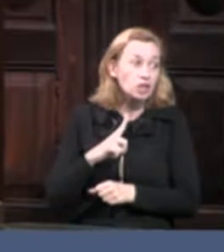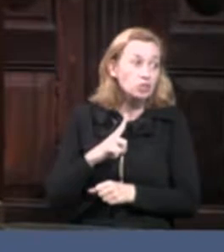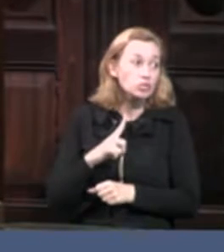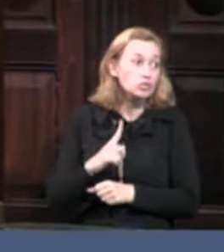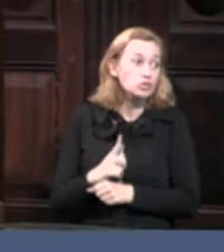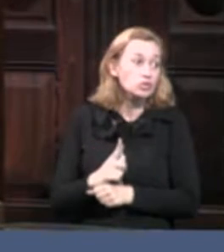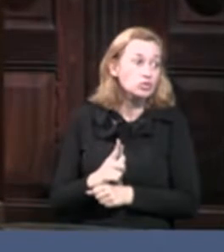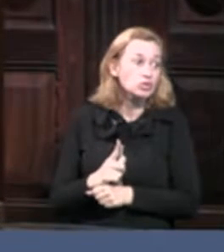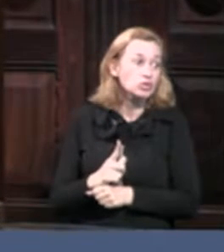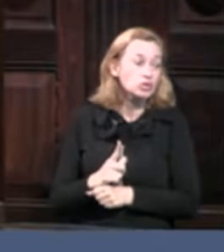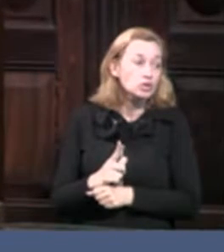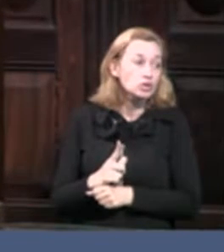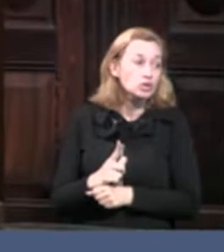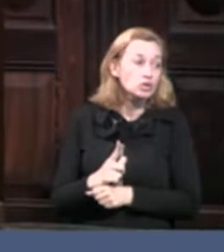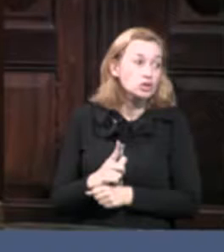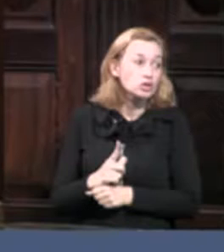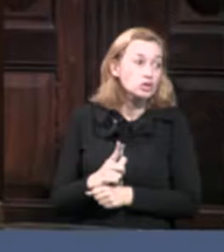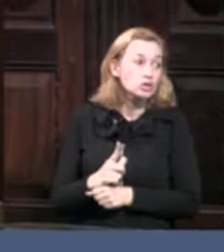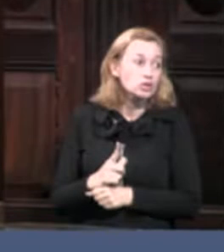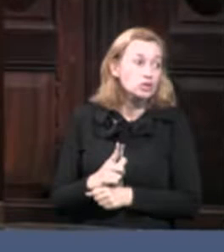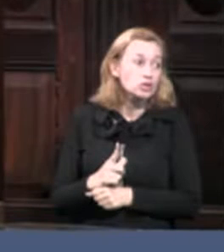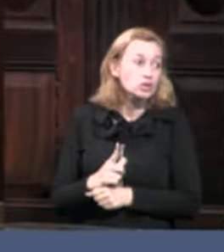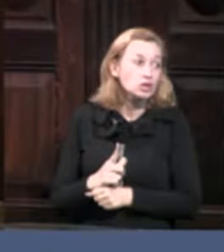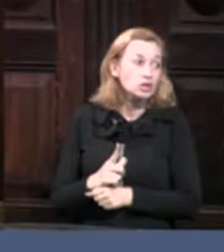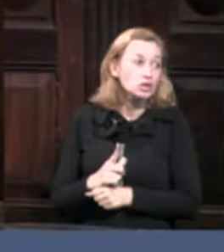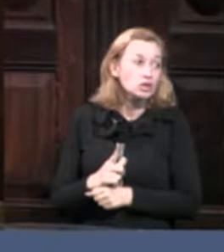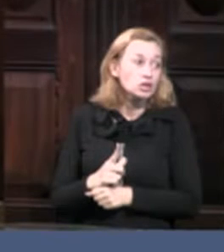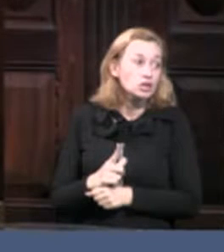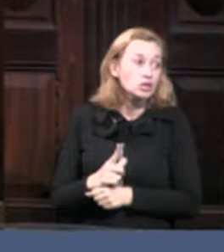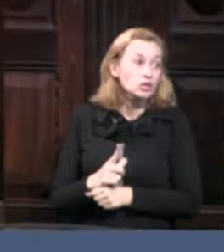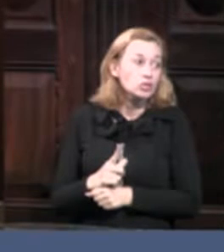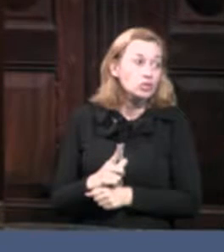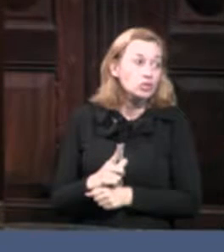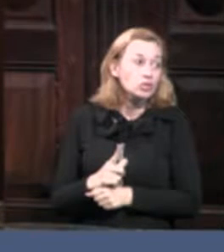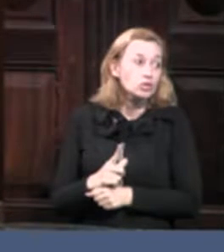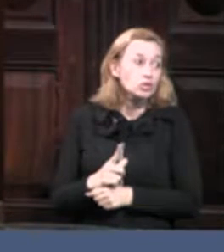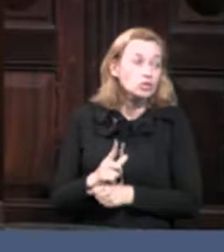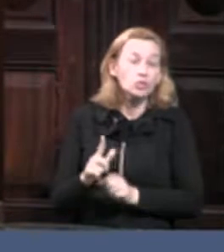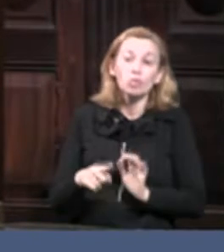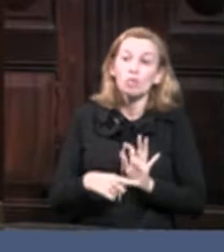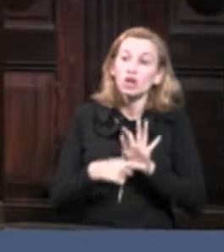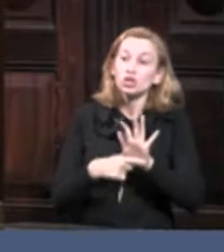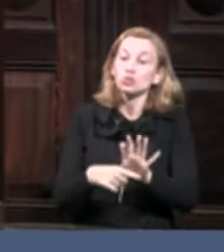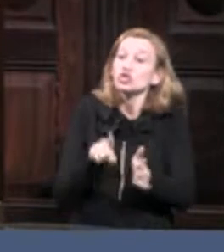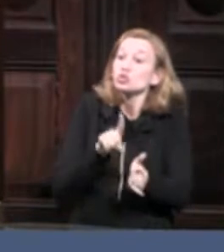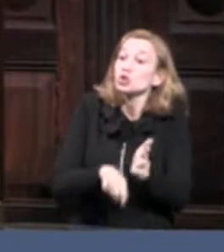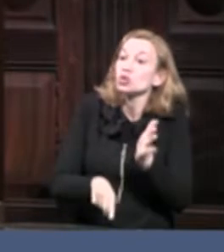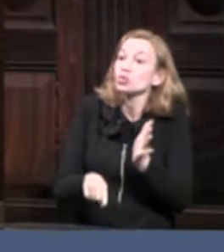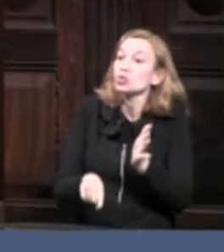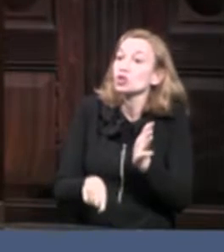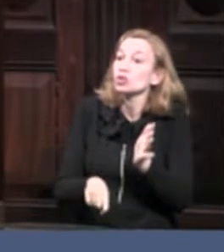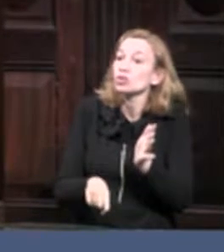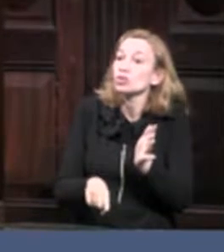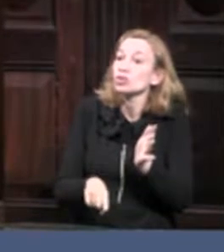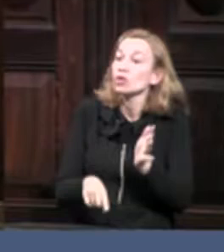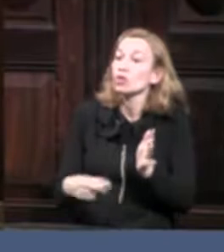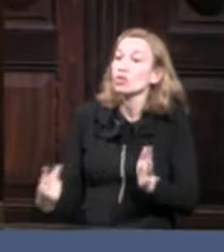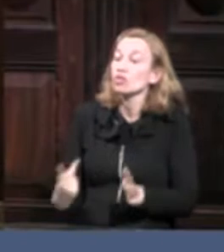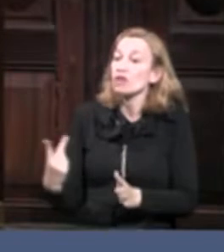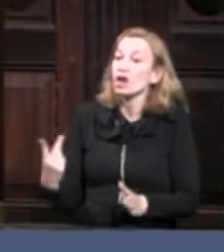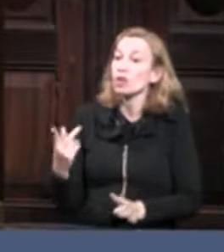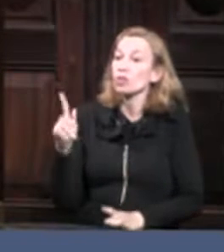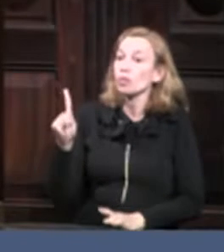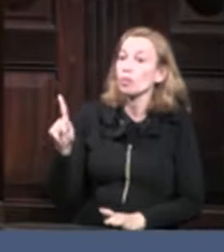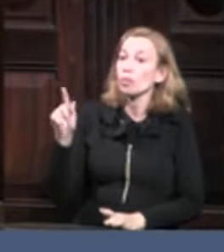modal que impacta diretamente no transporte individual, reduzindo o valor do pedágio, e